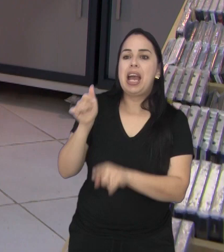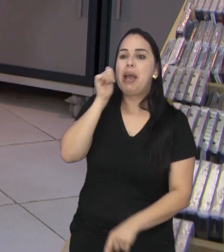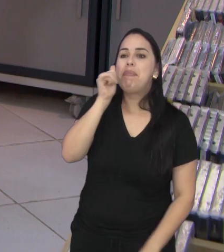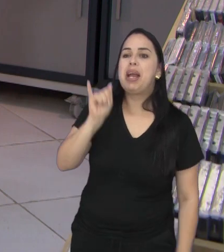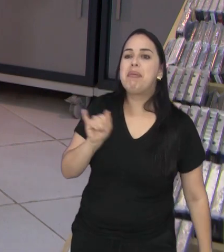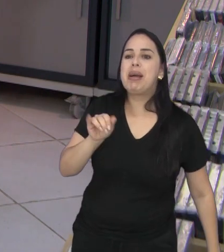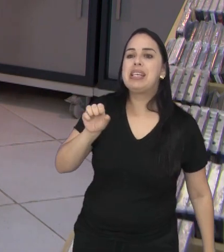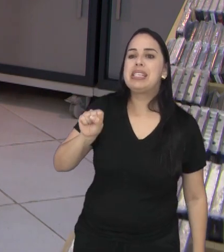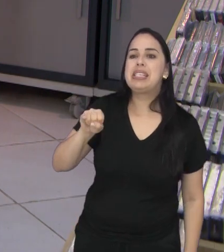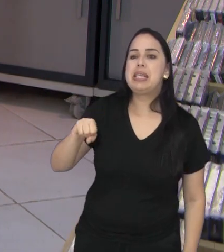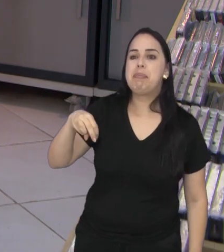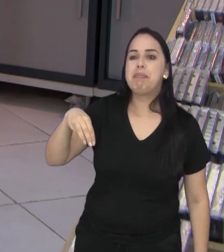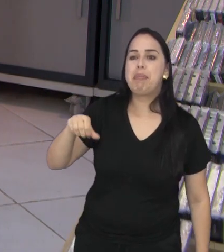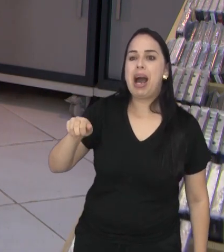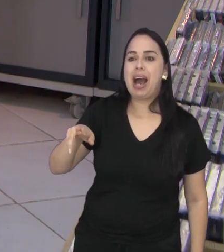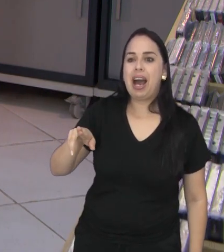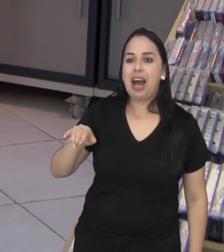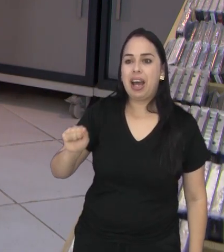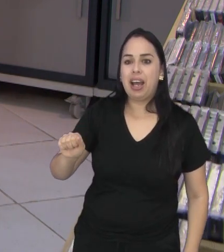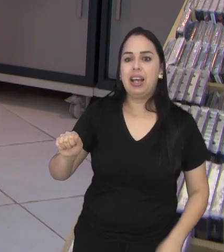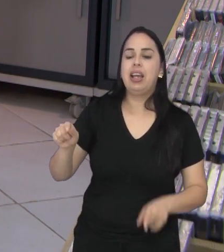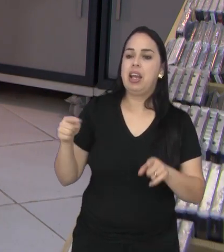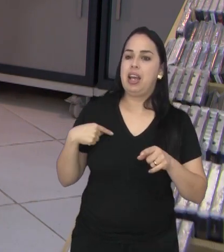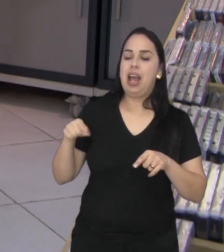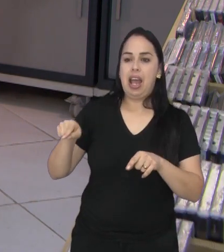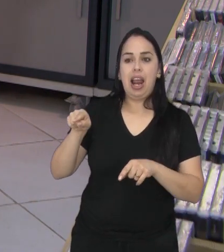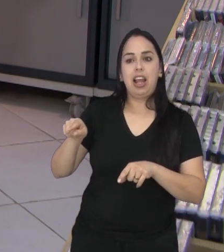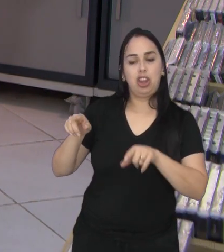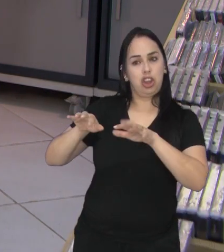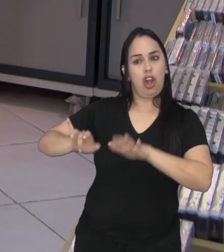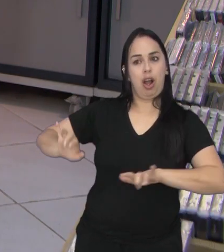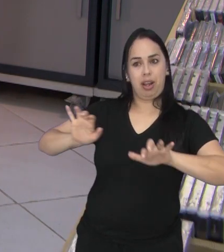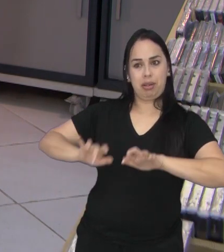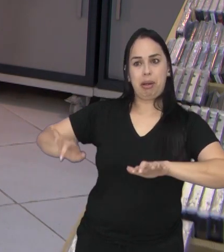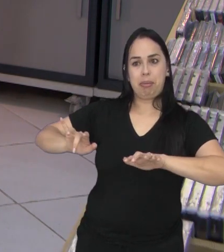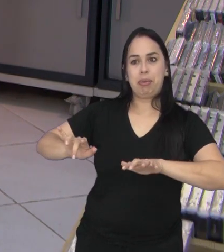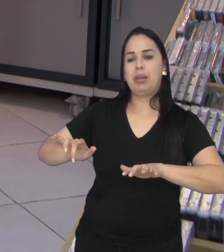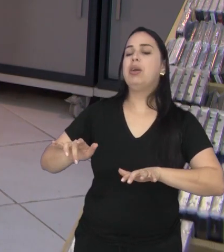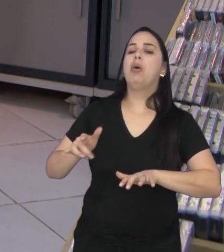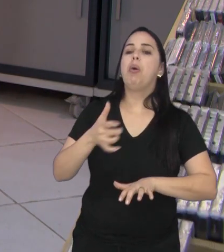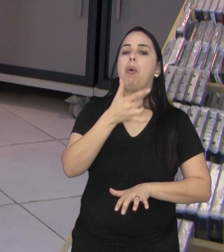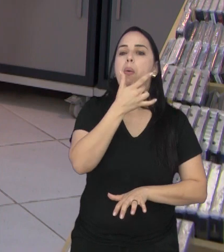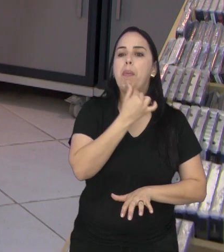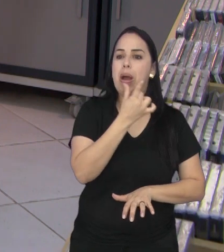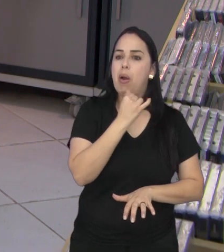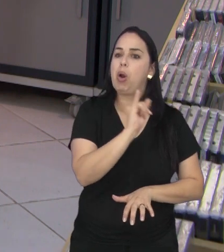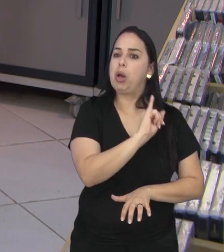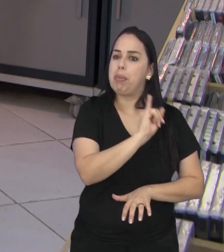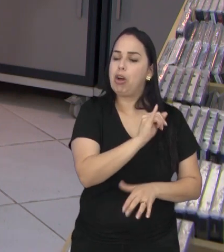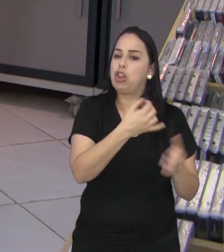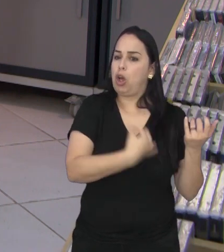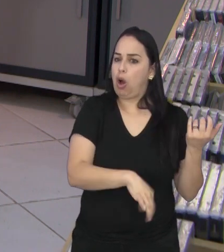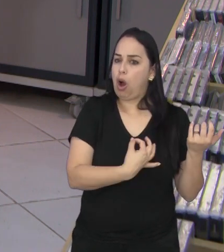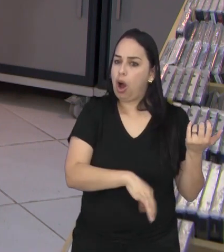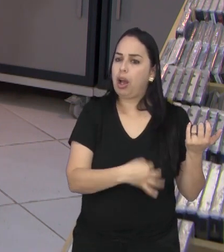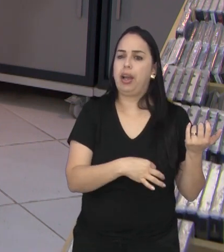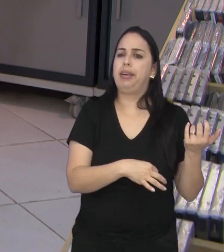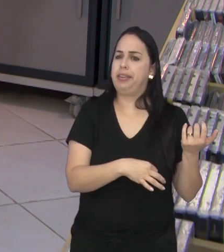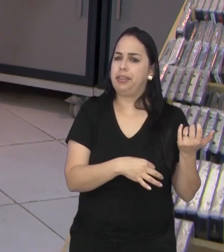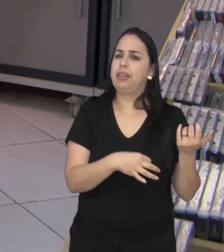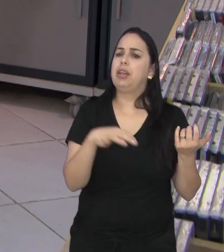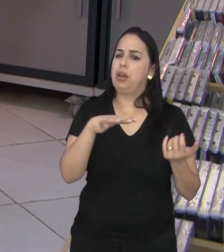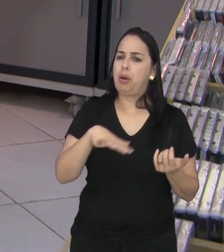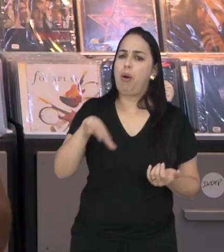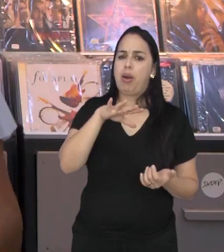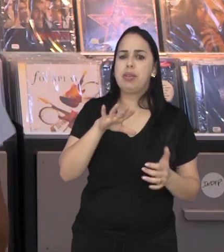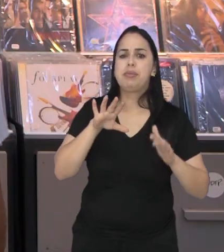duplinha. Nós éramos. Ela canta também, toca piano, enfim. Em casa, meu irmão Silas também toca violão. Todo mundo em casa, assim,